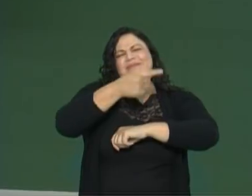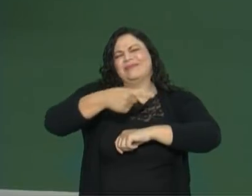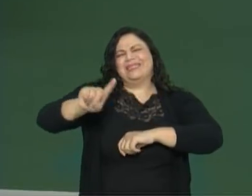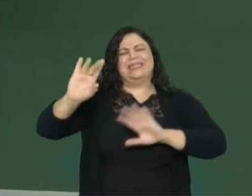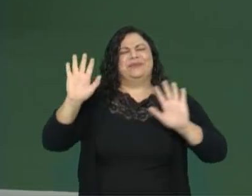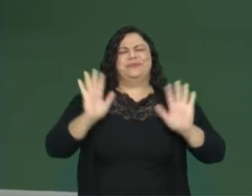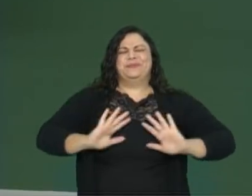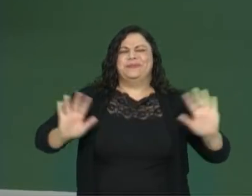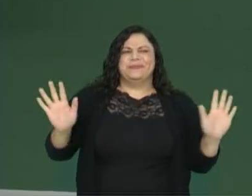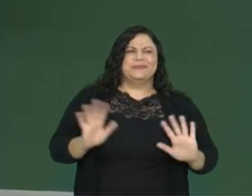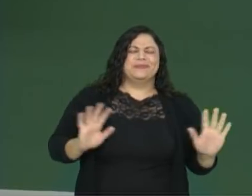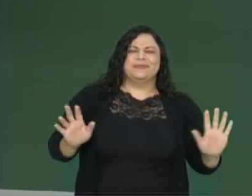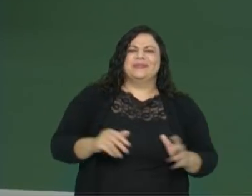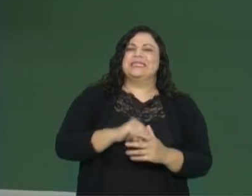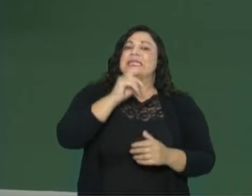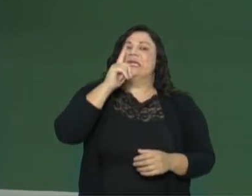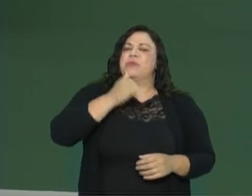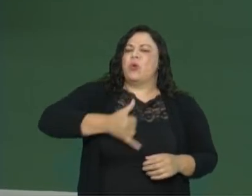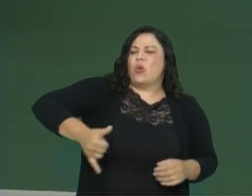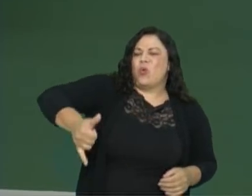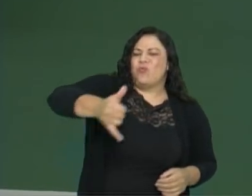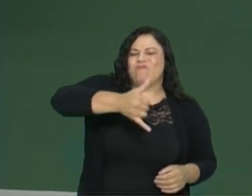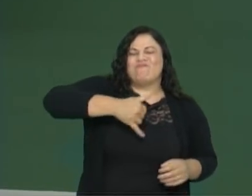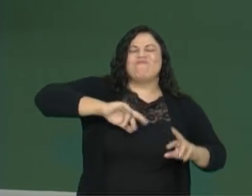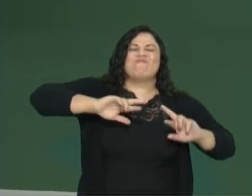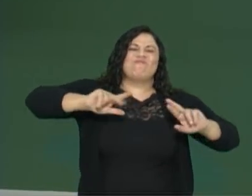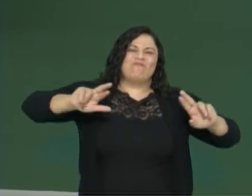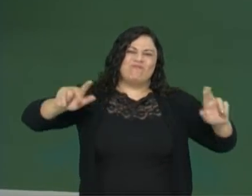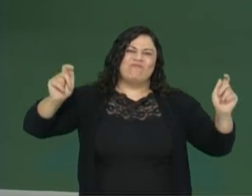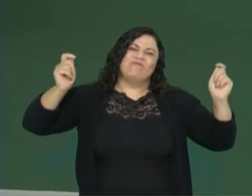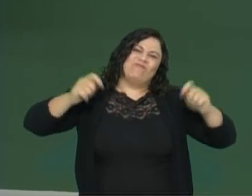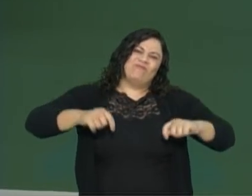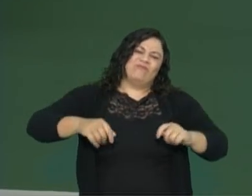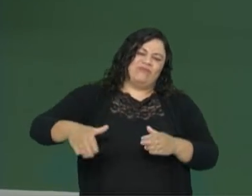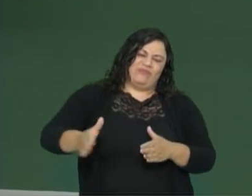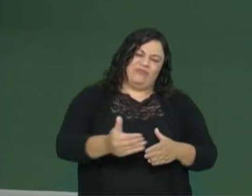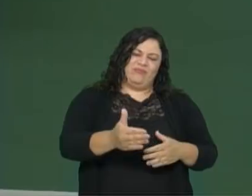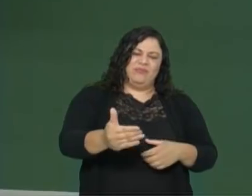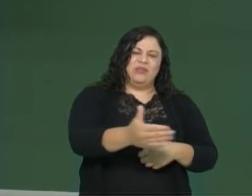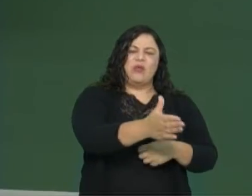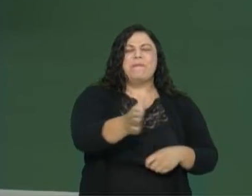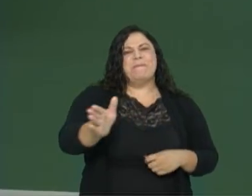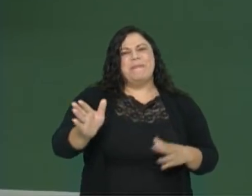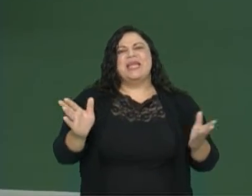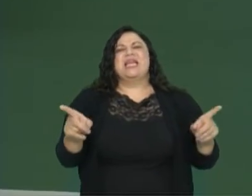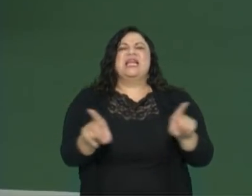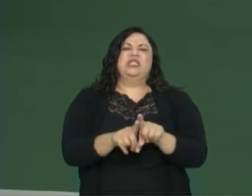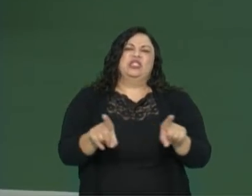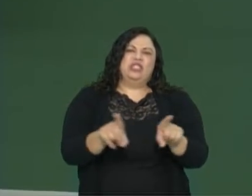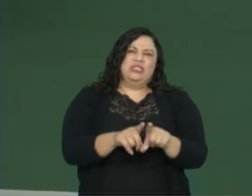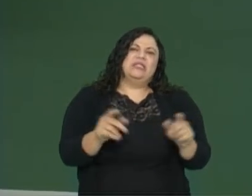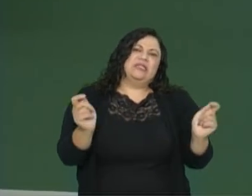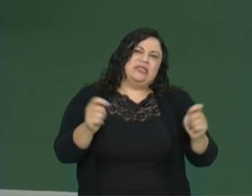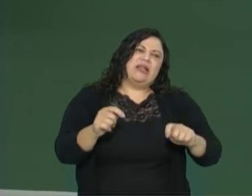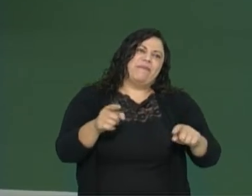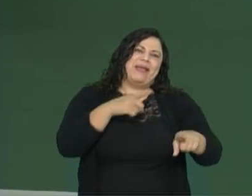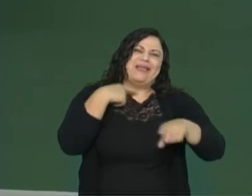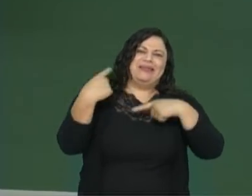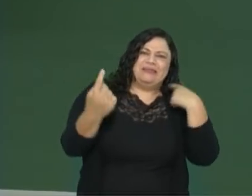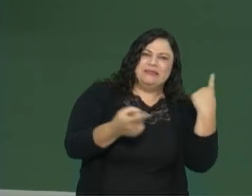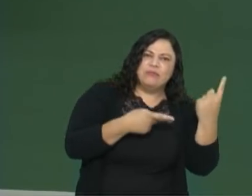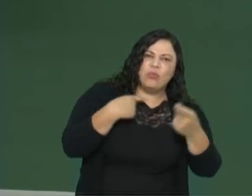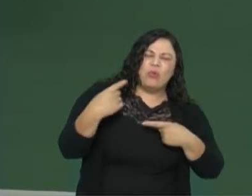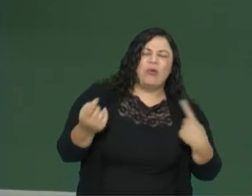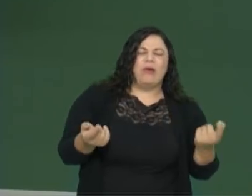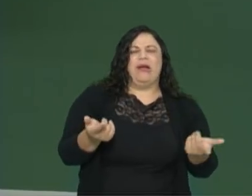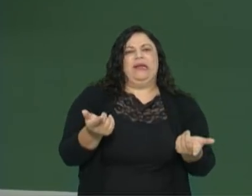parque, o elevador já derramou óleo nessa água. Tudo bem que tinham soltado peixes ali que não eram da região, então os peixes eram exóticos, o óleo matou os peixes,